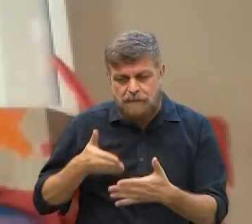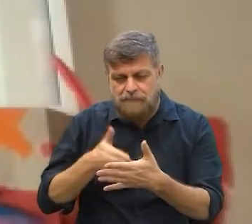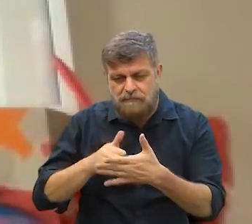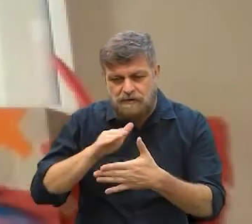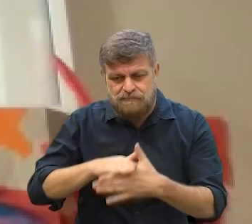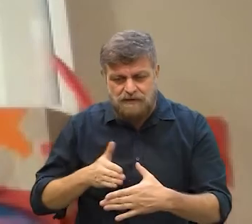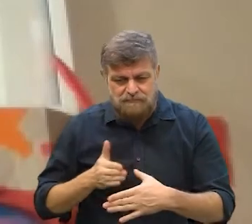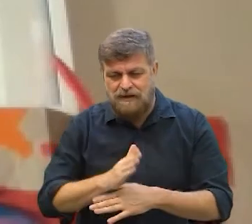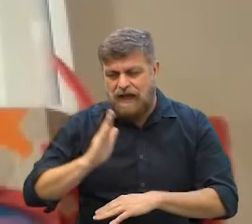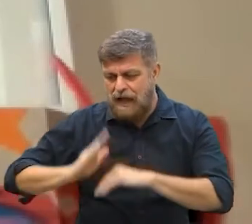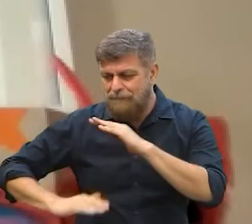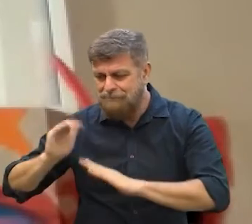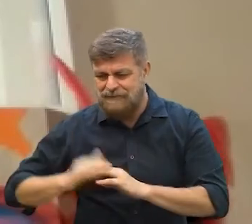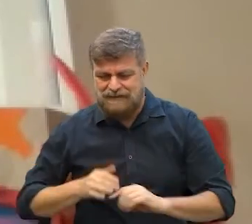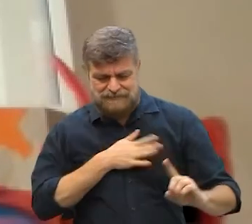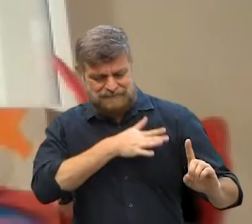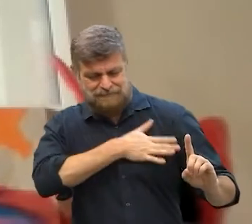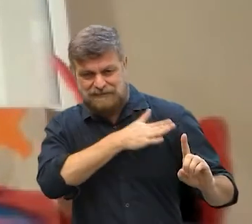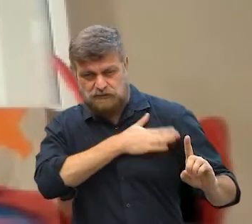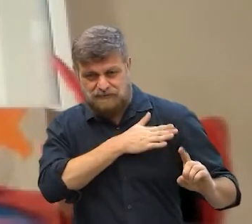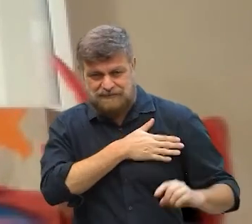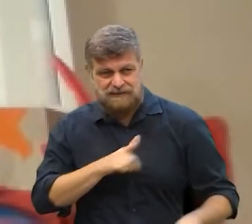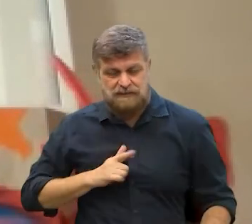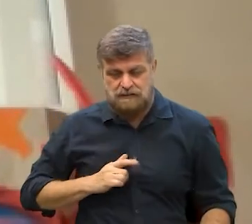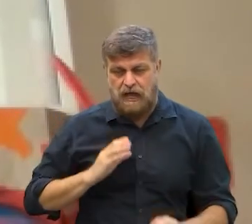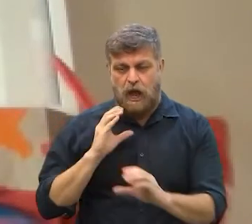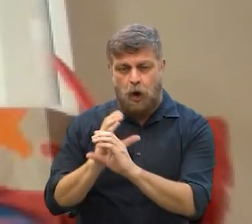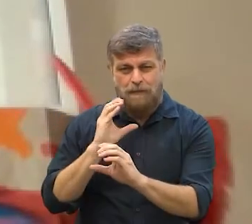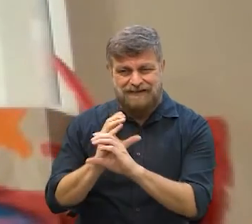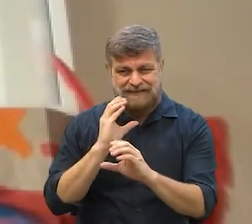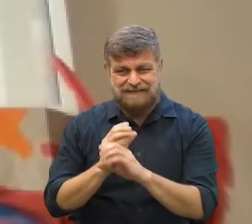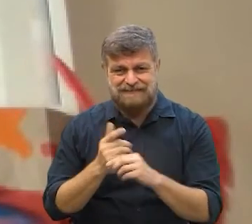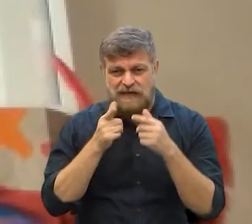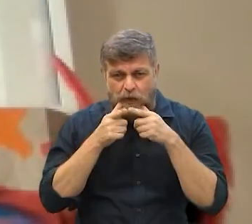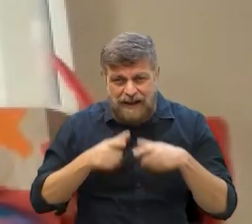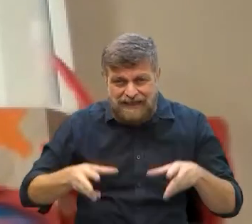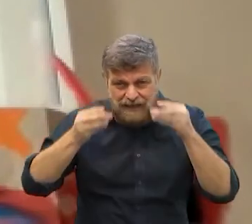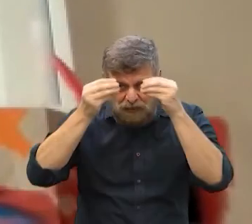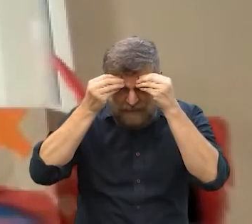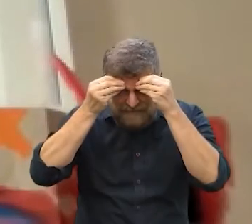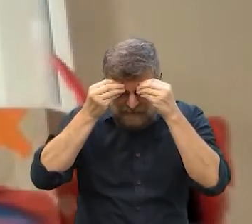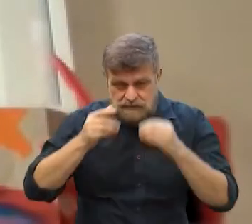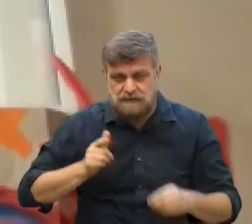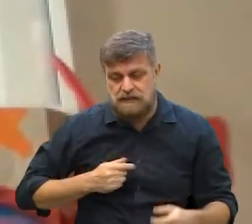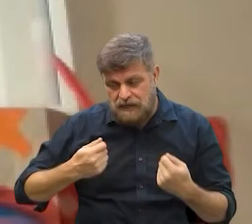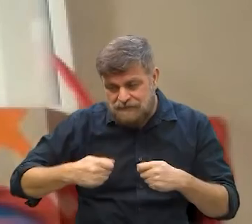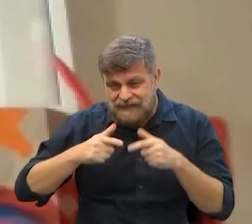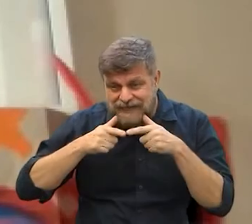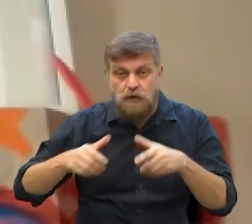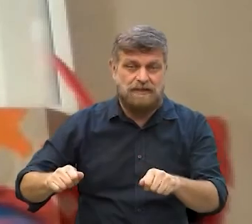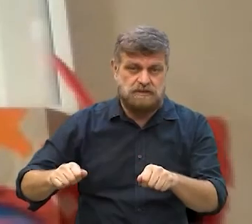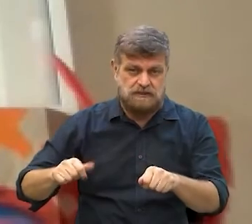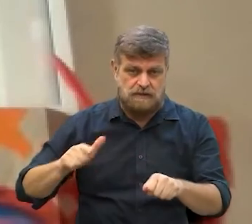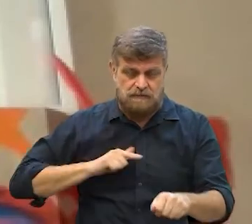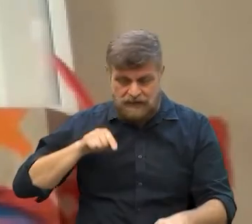barreiras atitudinais, físicas, comunicacionais, linguísticas, que são necessárias para que